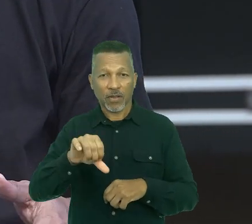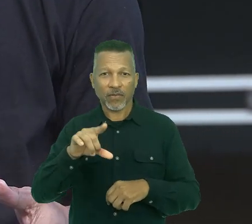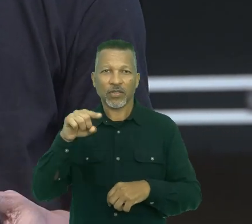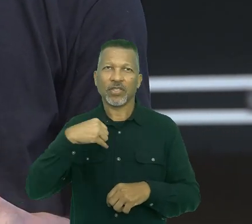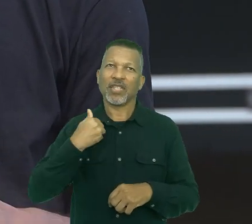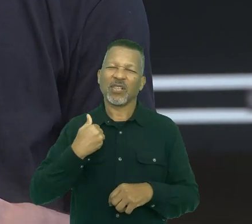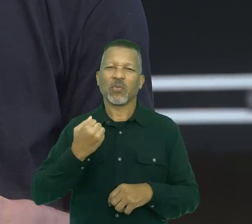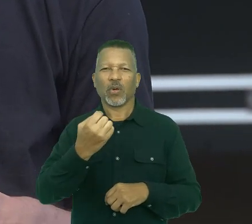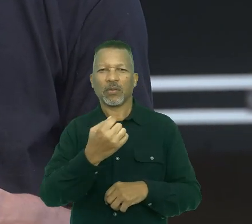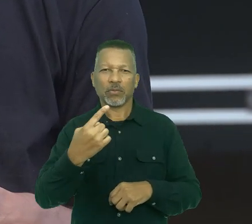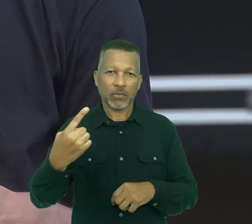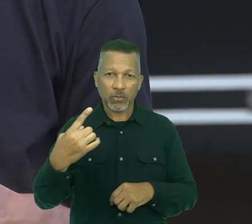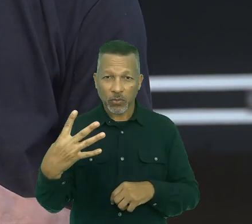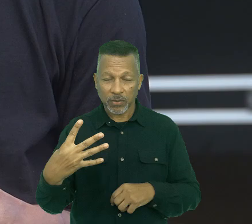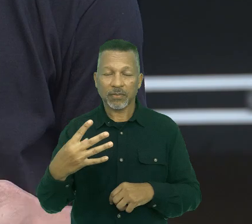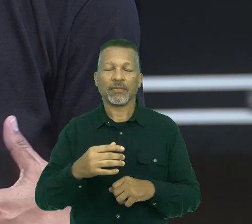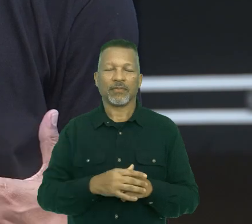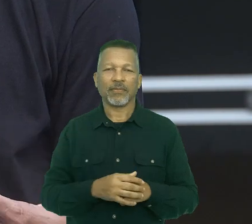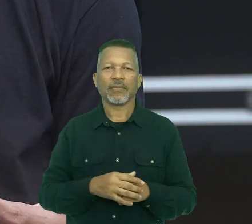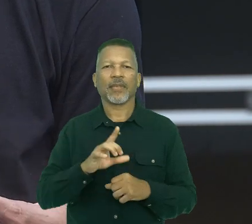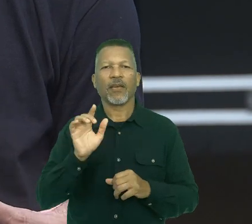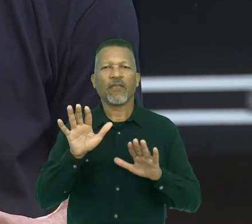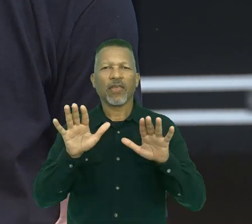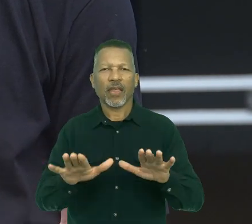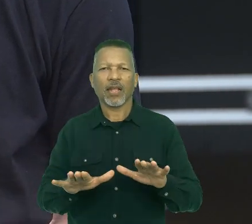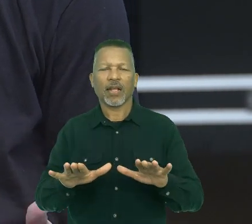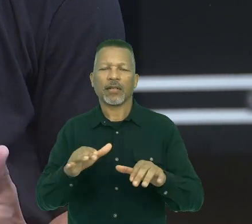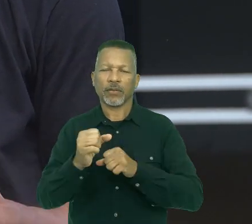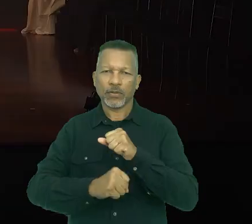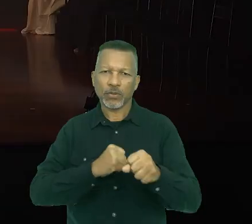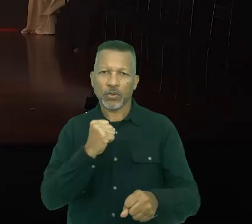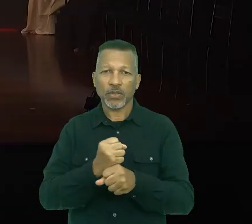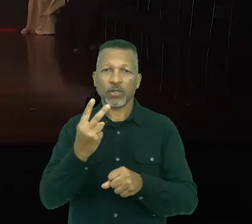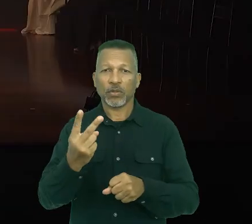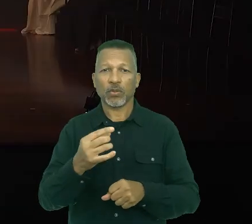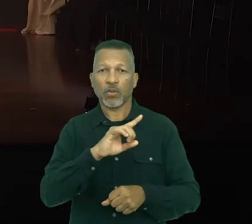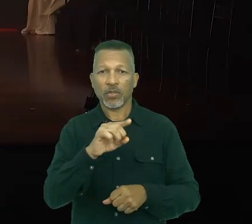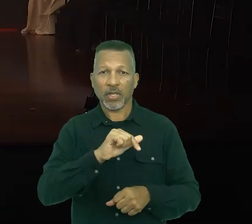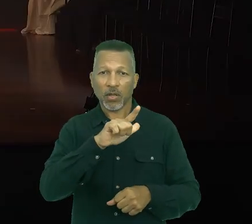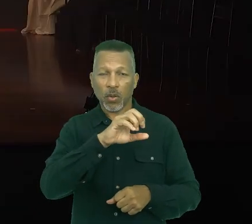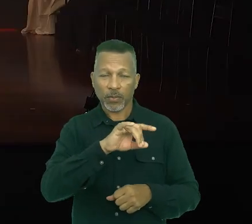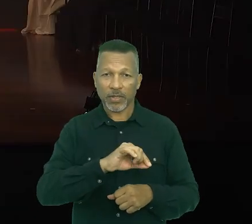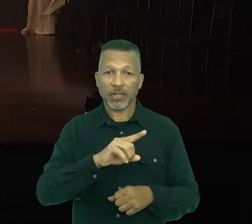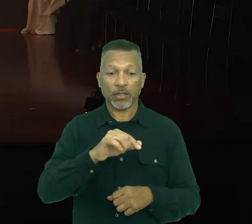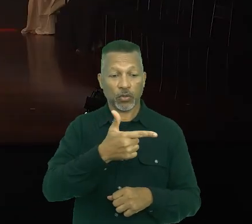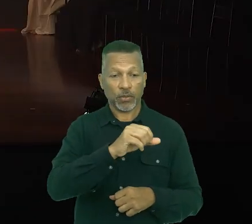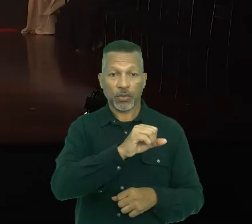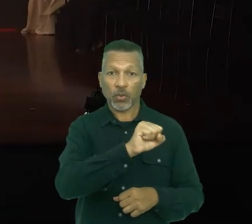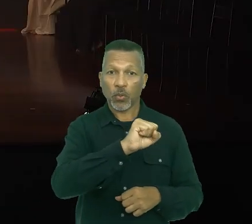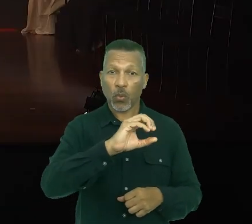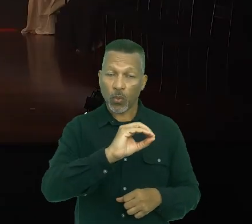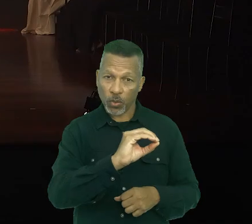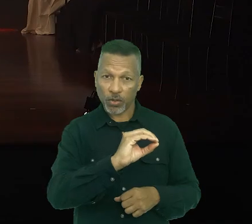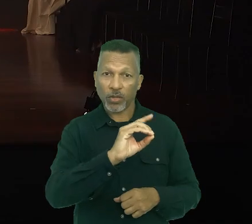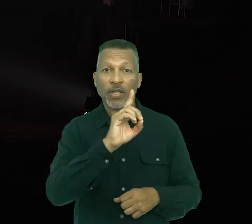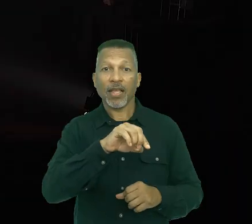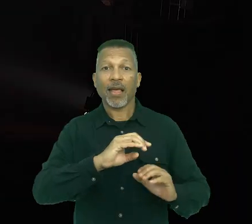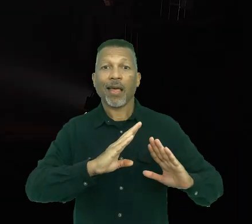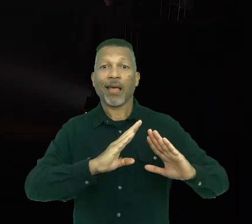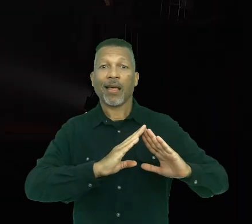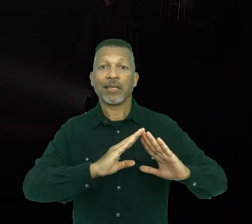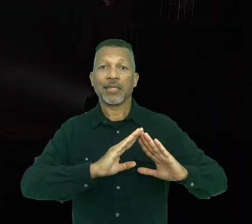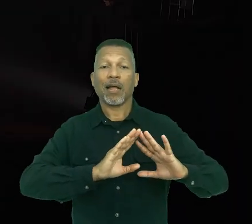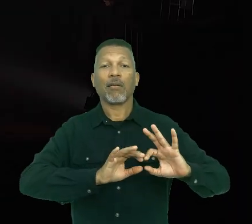anos e fiquei lá estudando 2 anos com o Zé Lopes. Em 2008 surge o Casa Laboratório,